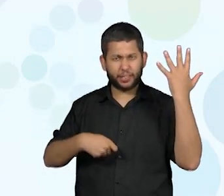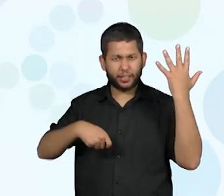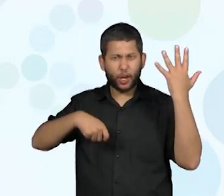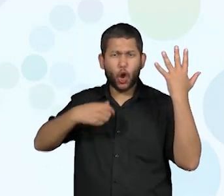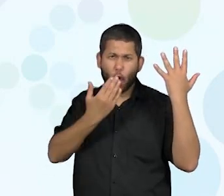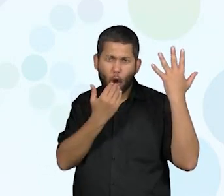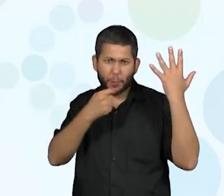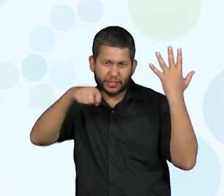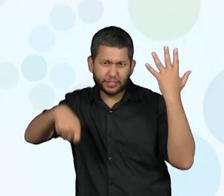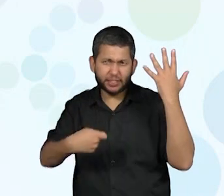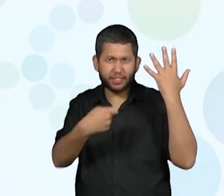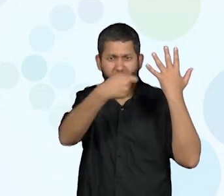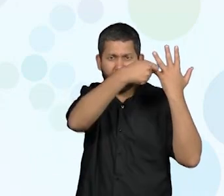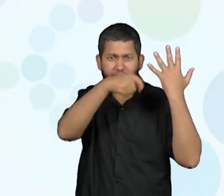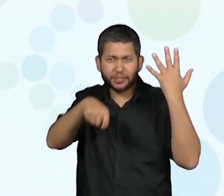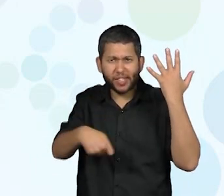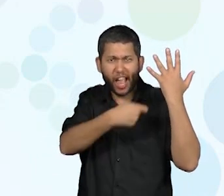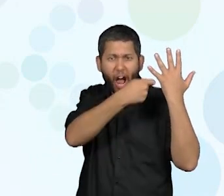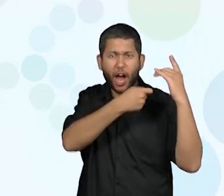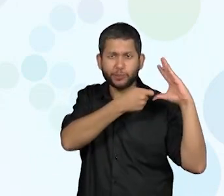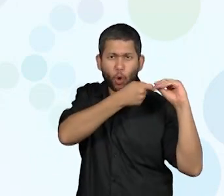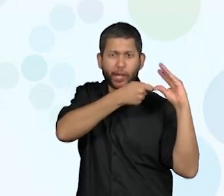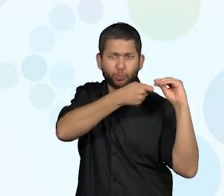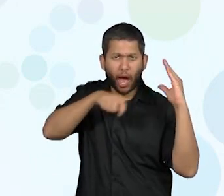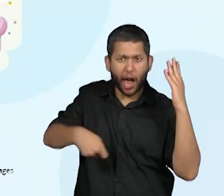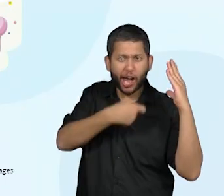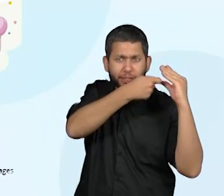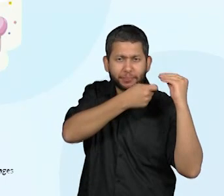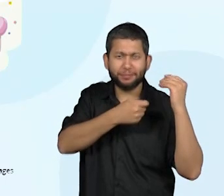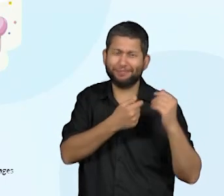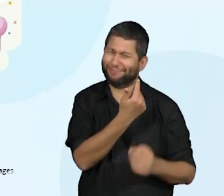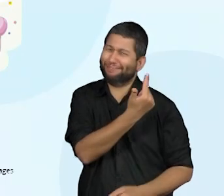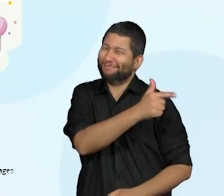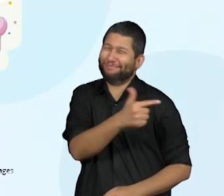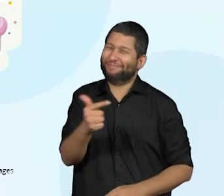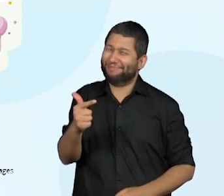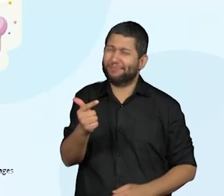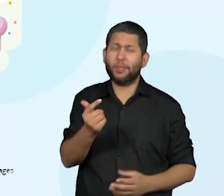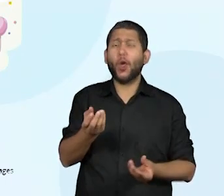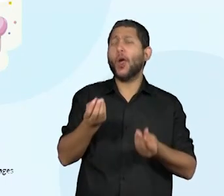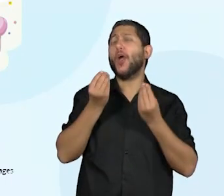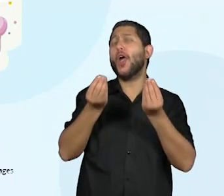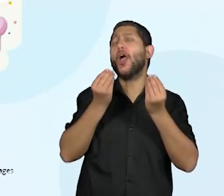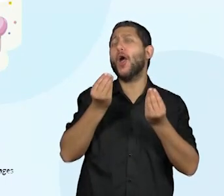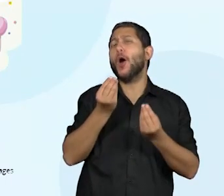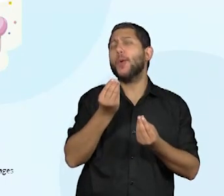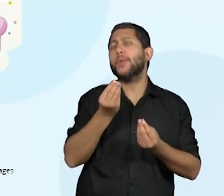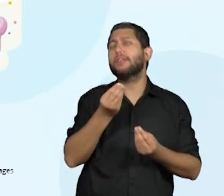se alimentam? Nós vamos trabalhar com a habilidade